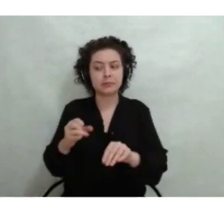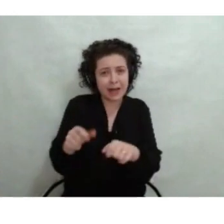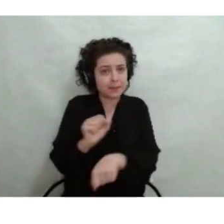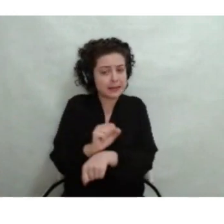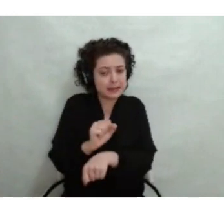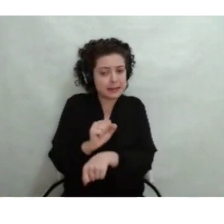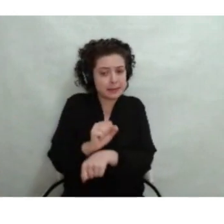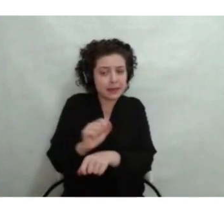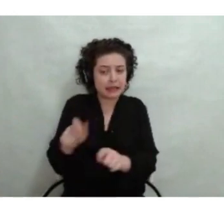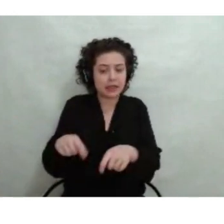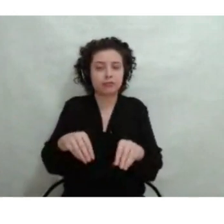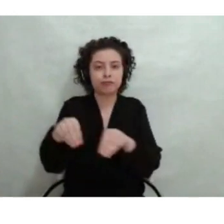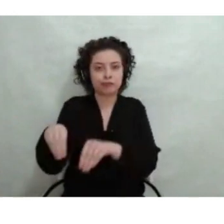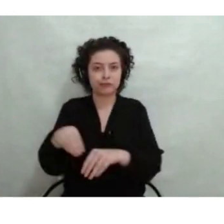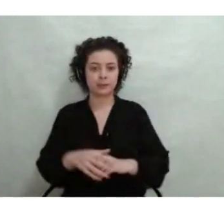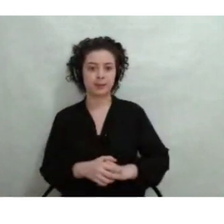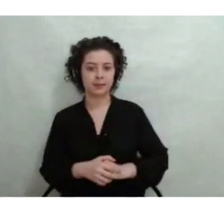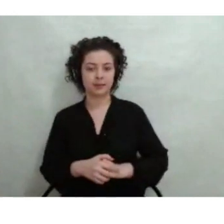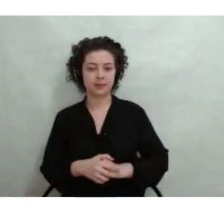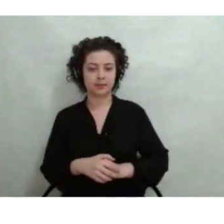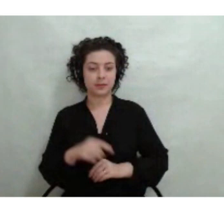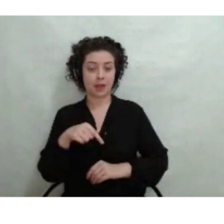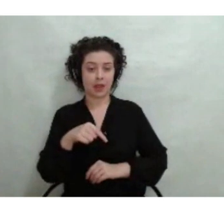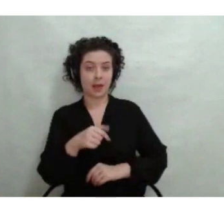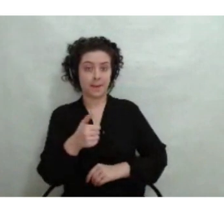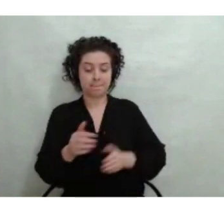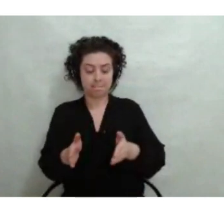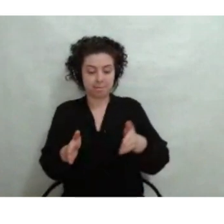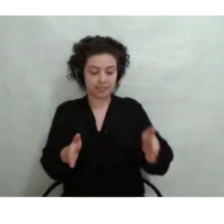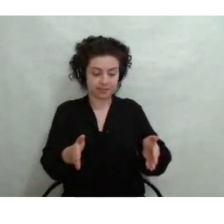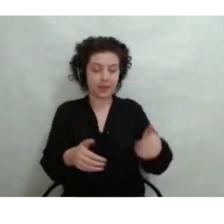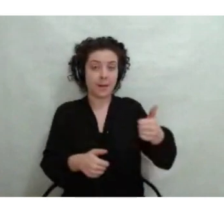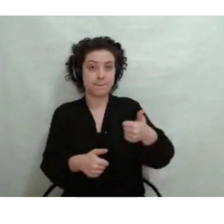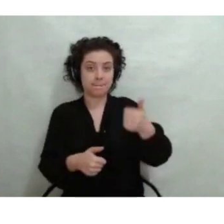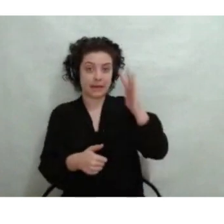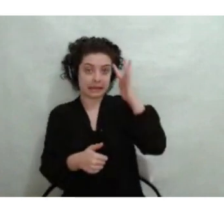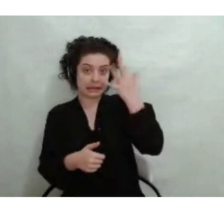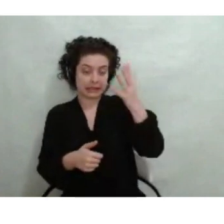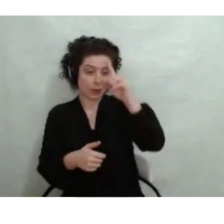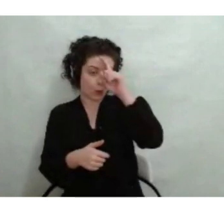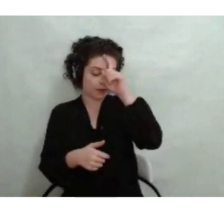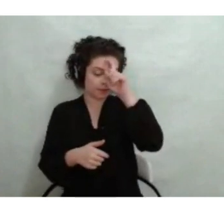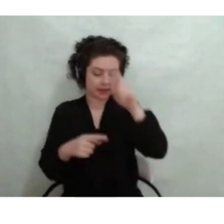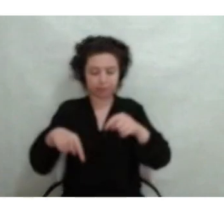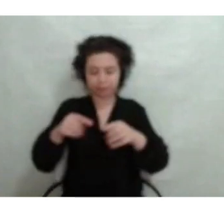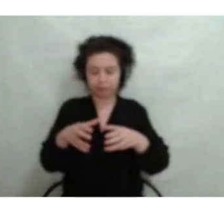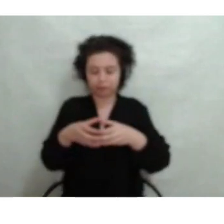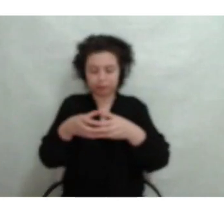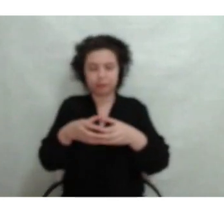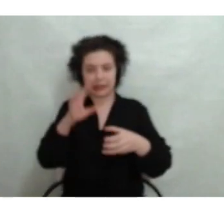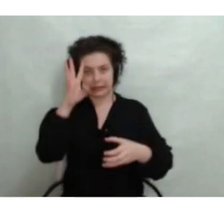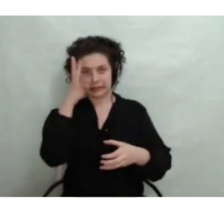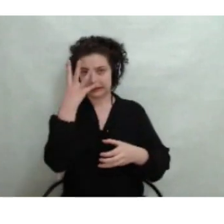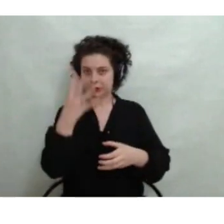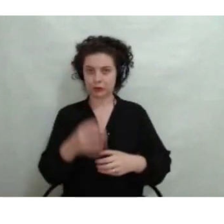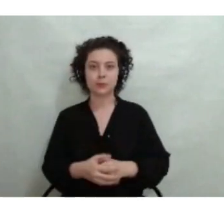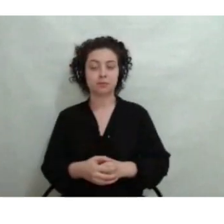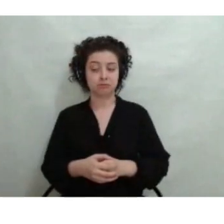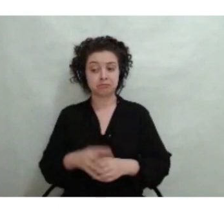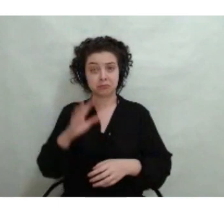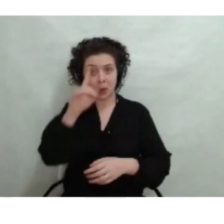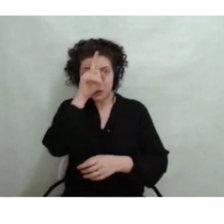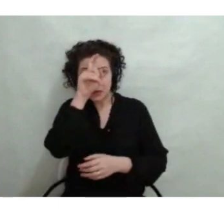Aqui foi uma primeira decisão do hospital, e isso é muito importante, porque o hospital ele tem um comprometimento e um